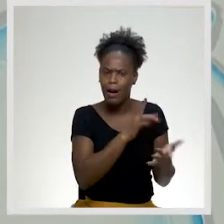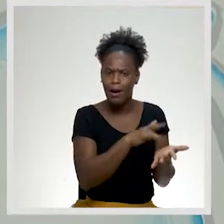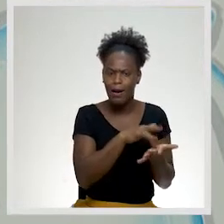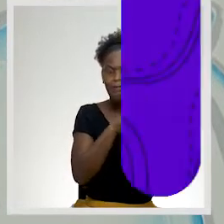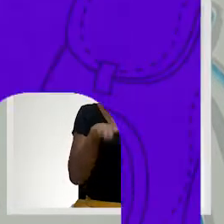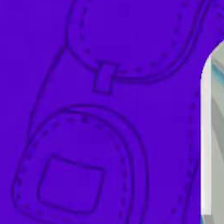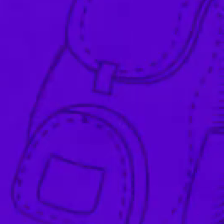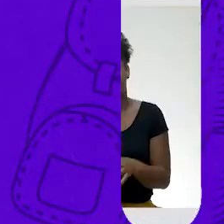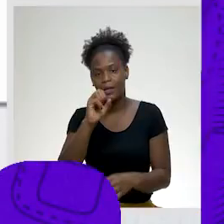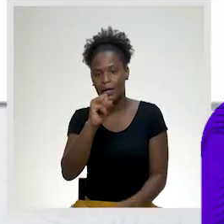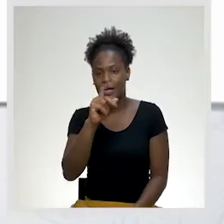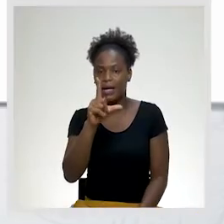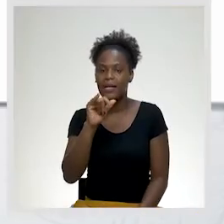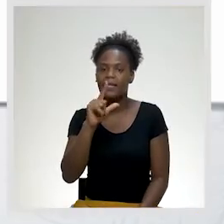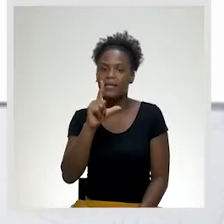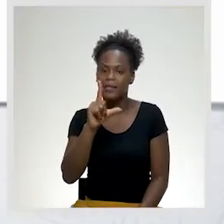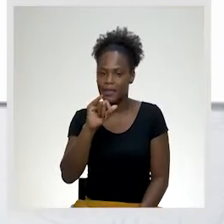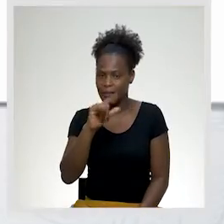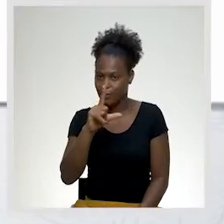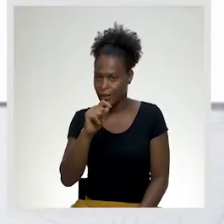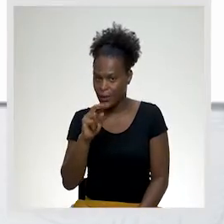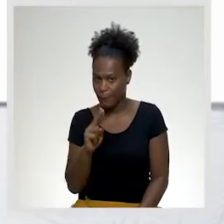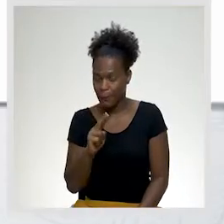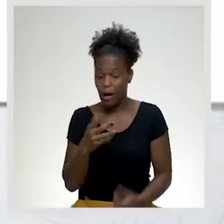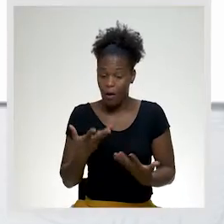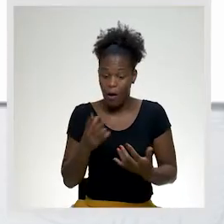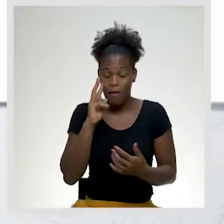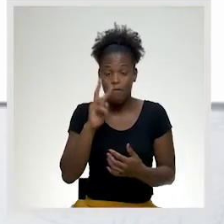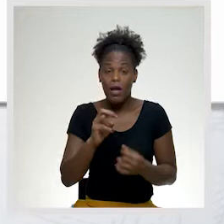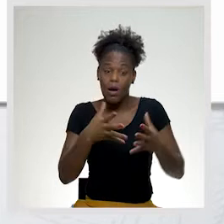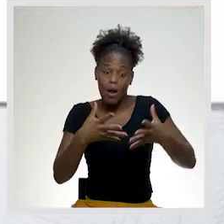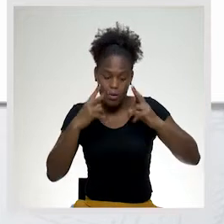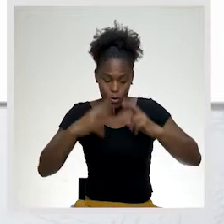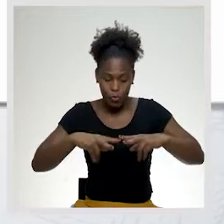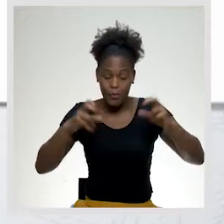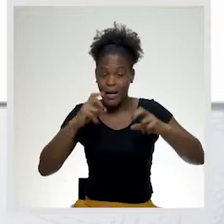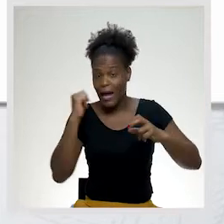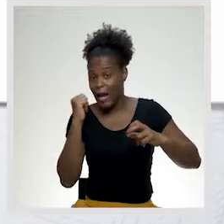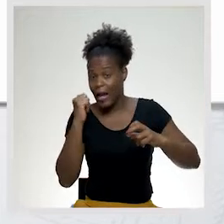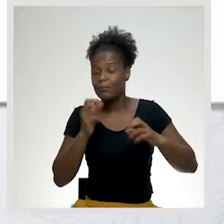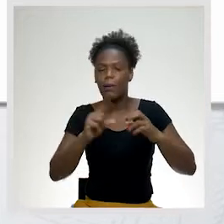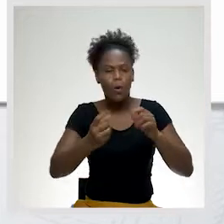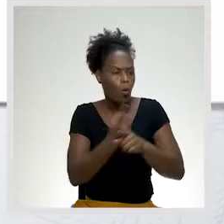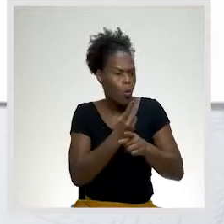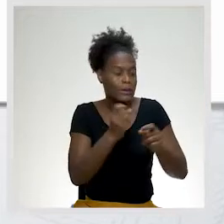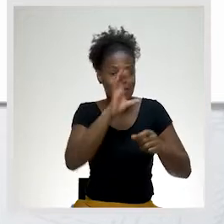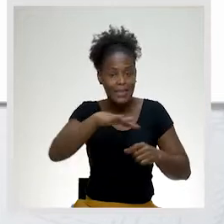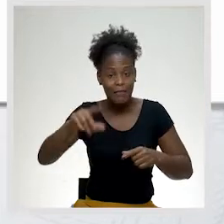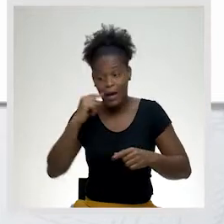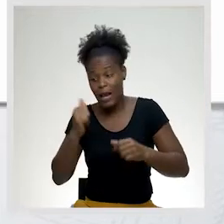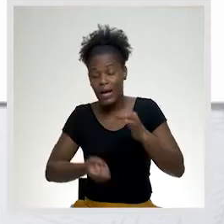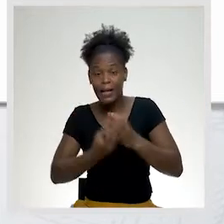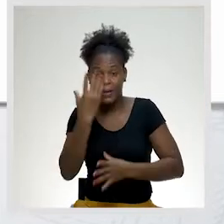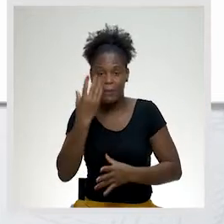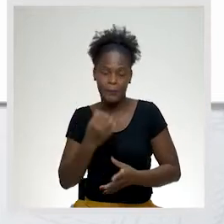Galileu. Vejamos agora as grandes descobertas e criações científicas de